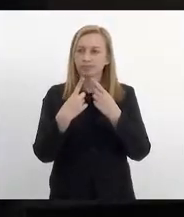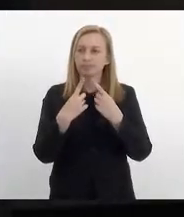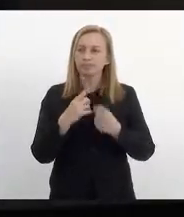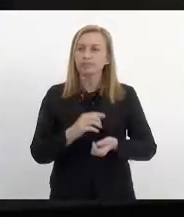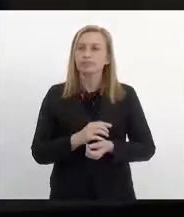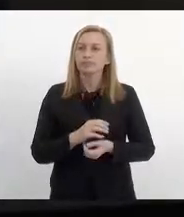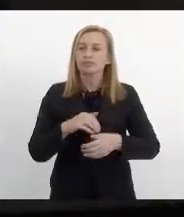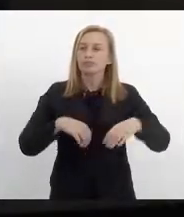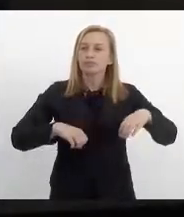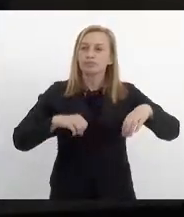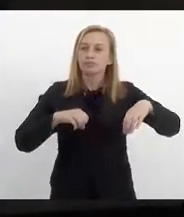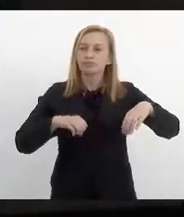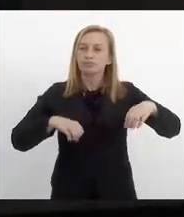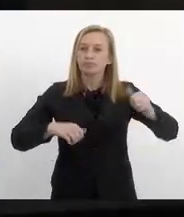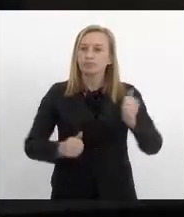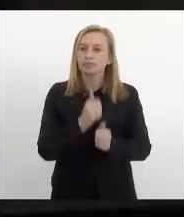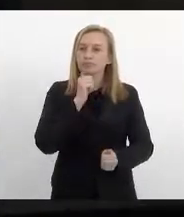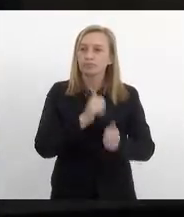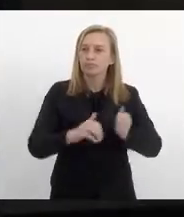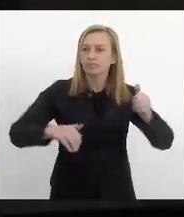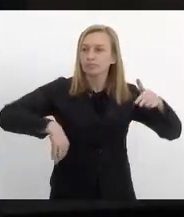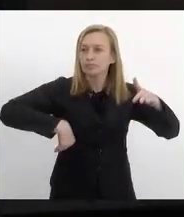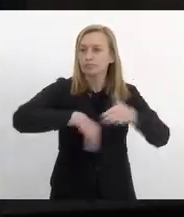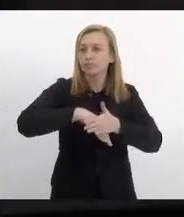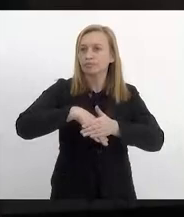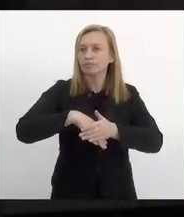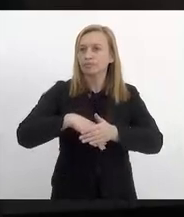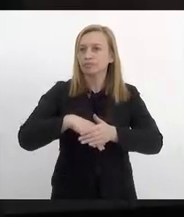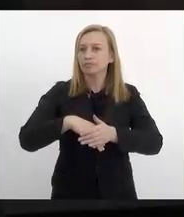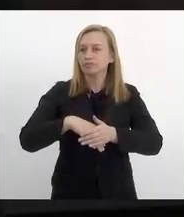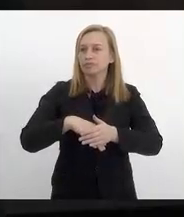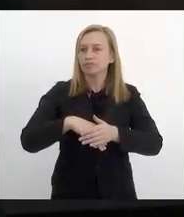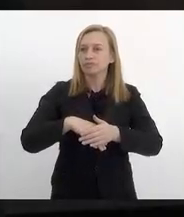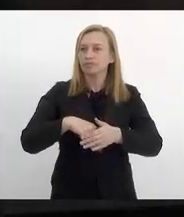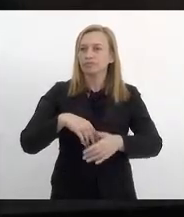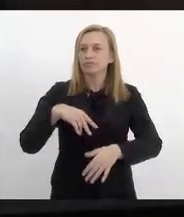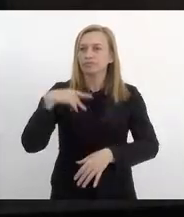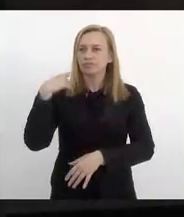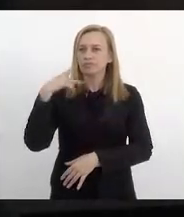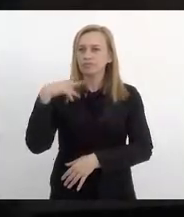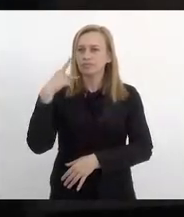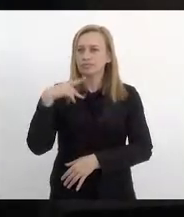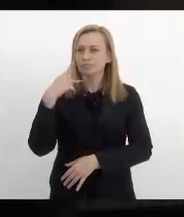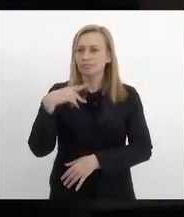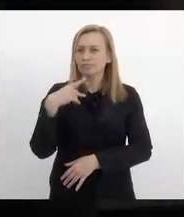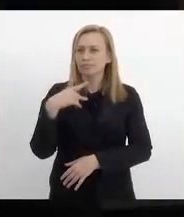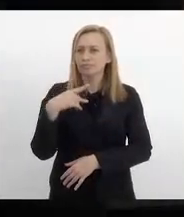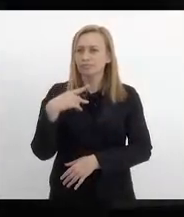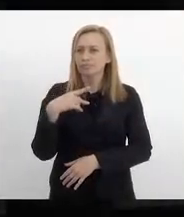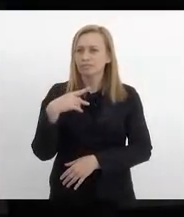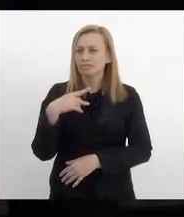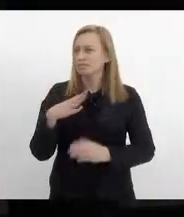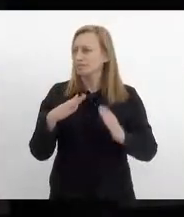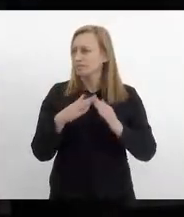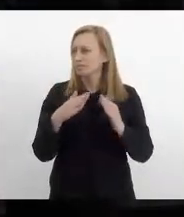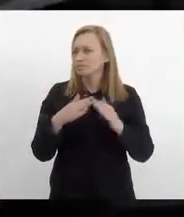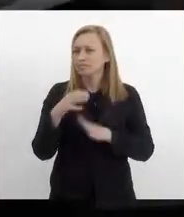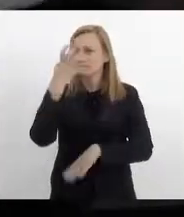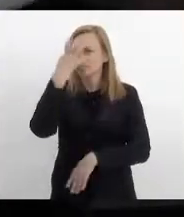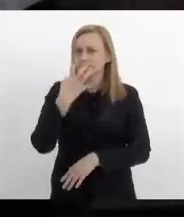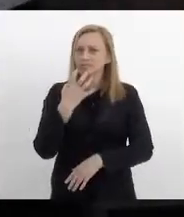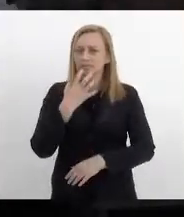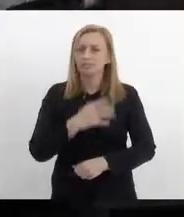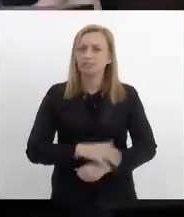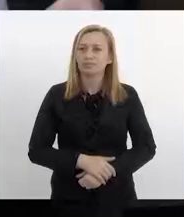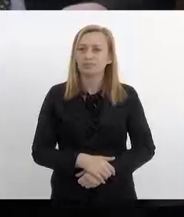CPI do futebol para lamentar dessa casa, porque eu acho que isso é sério. Precisamos de indiciados,